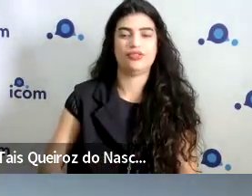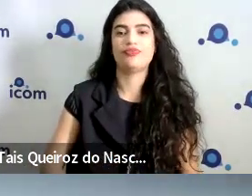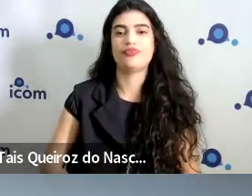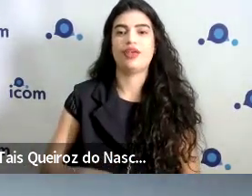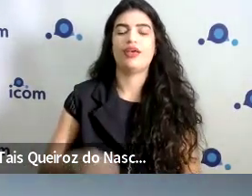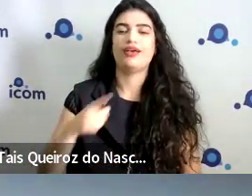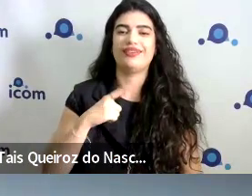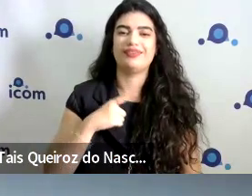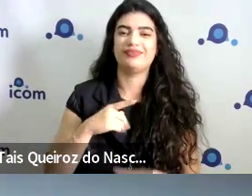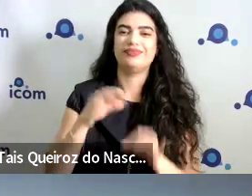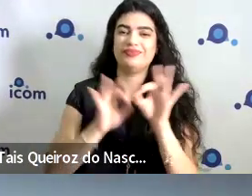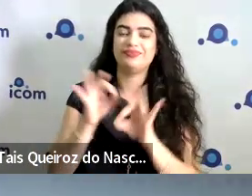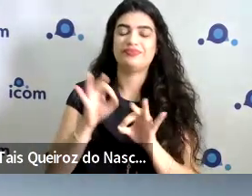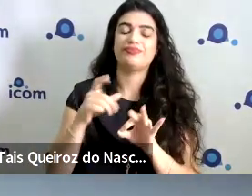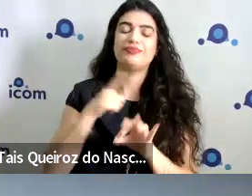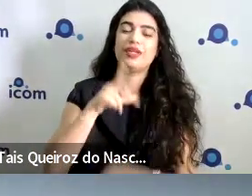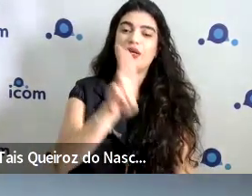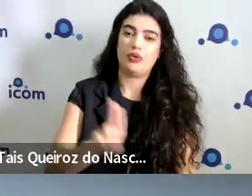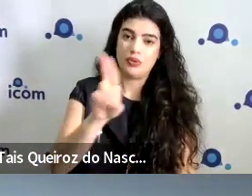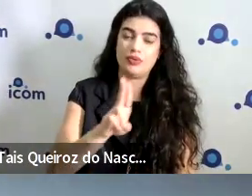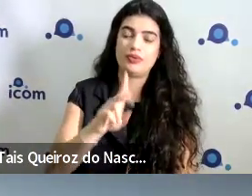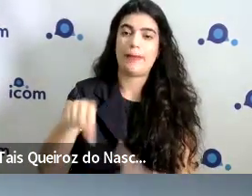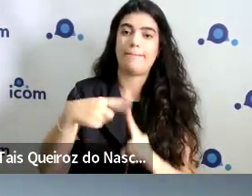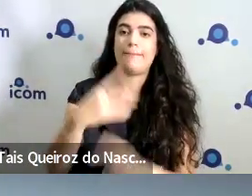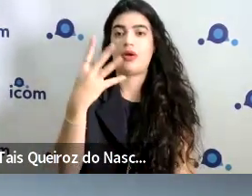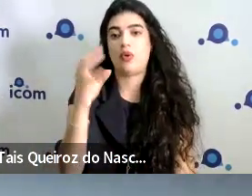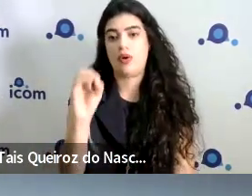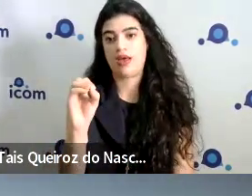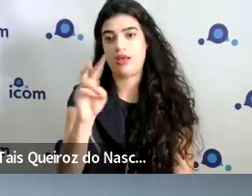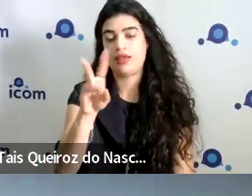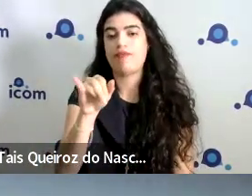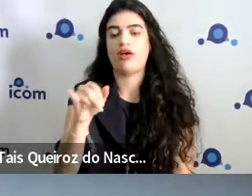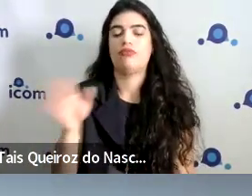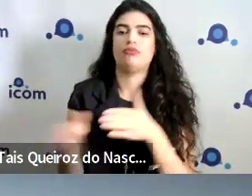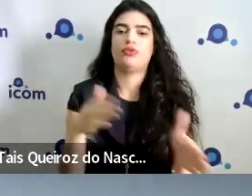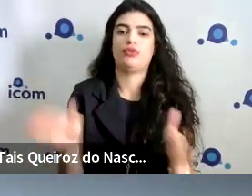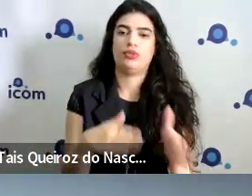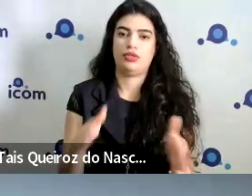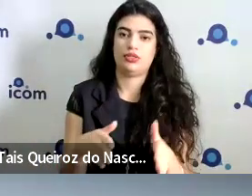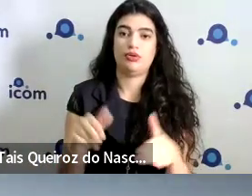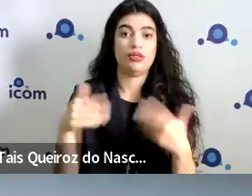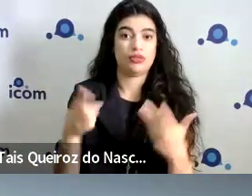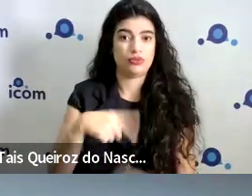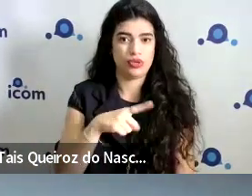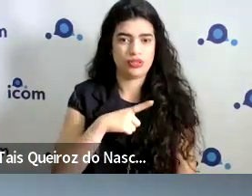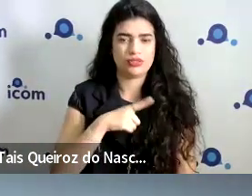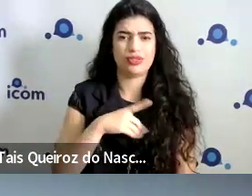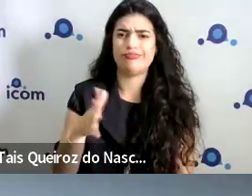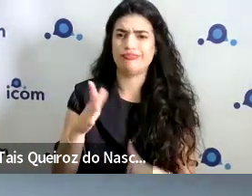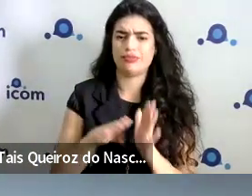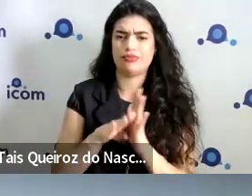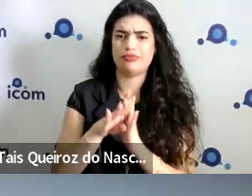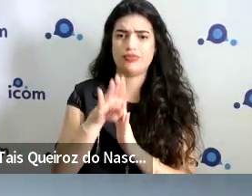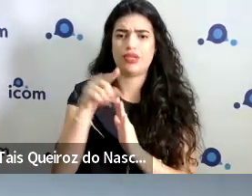gente dedica para os tributos sobre o consumo e 40 para a retificação de obrigações. Então, a gente tem aí um volume significativo